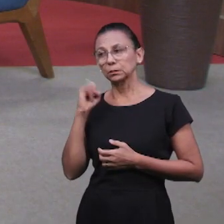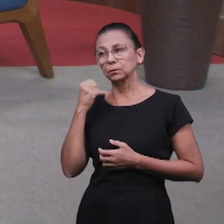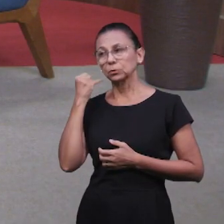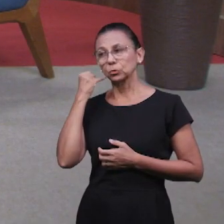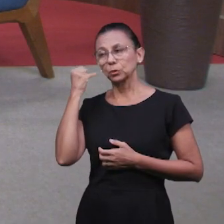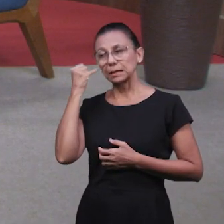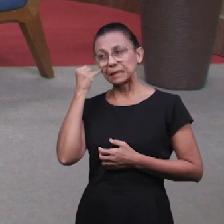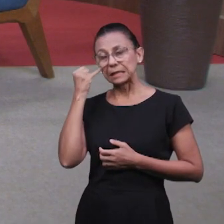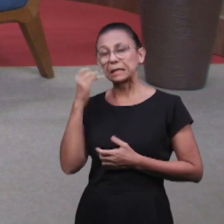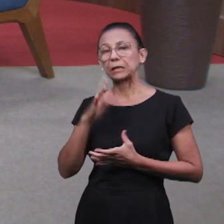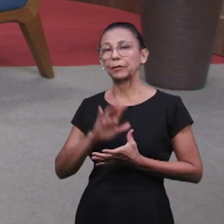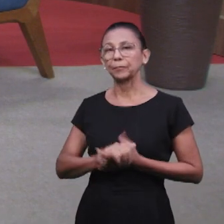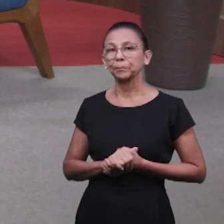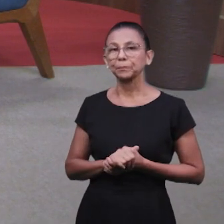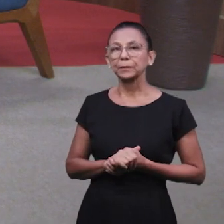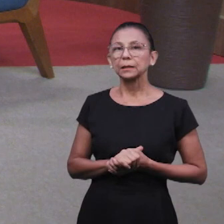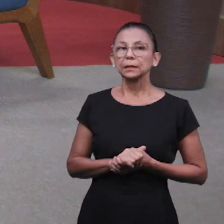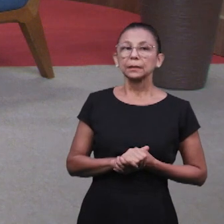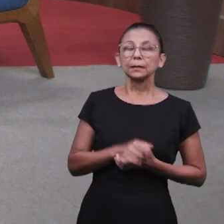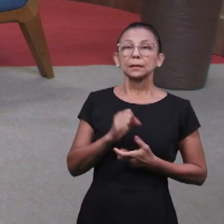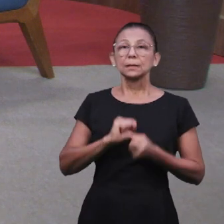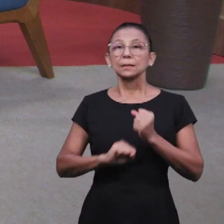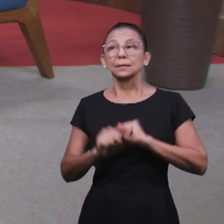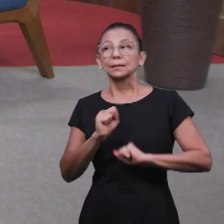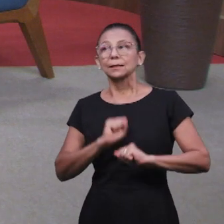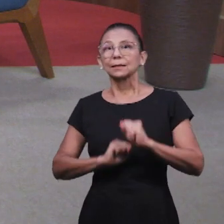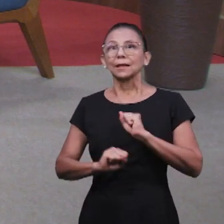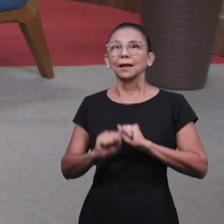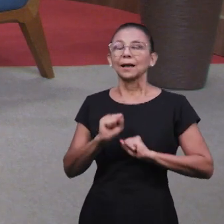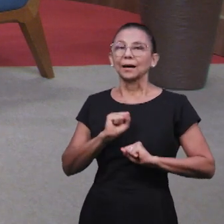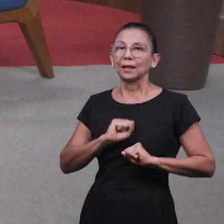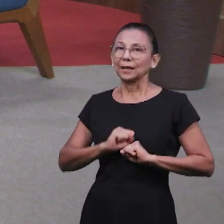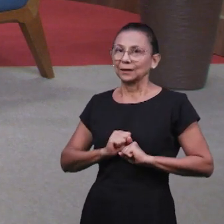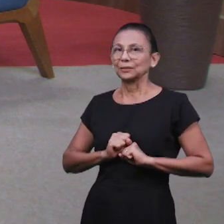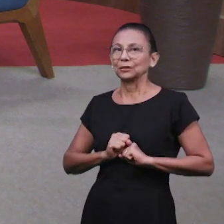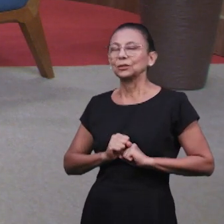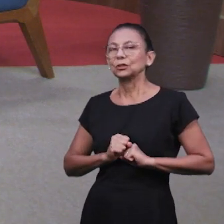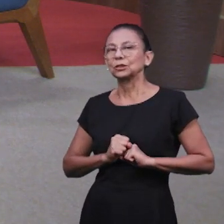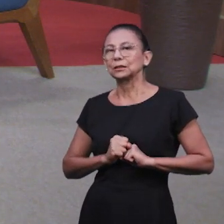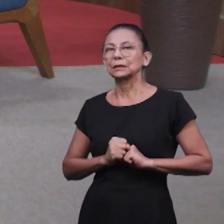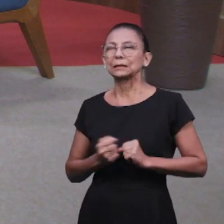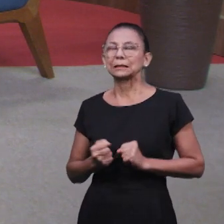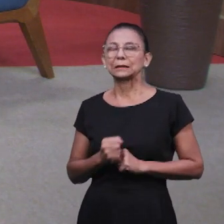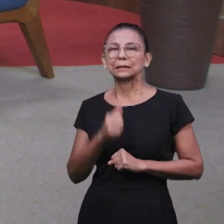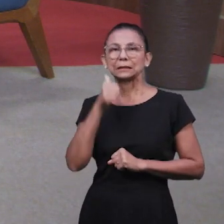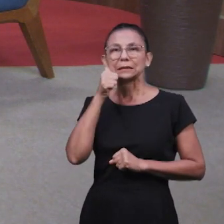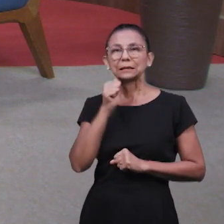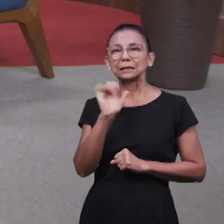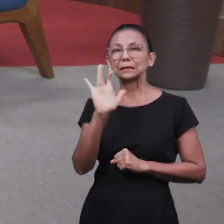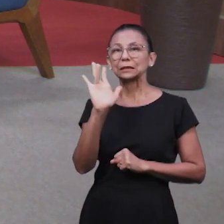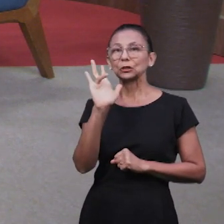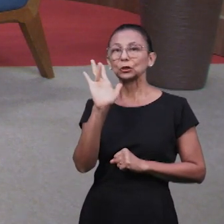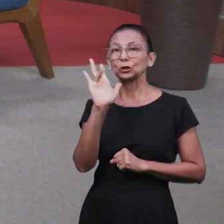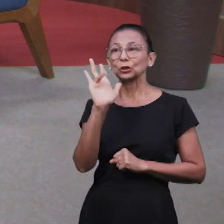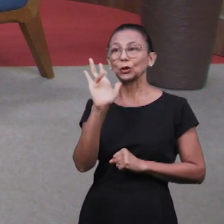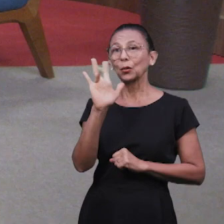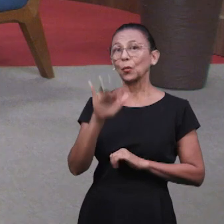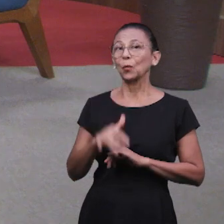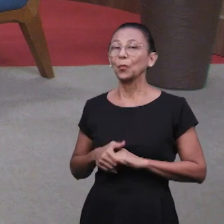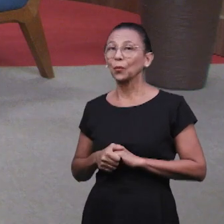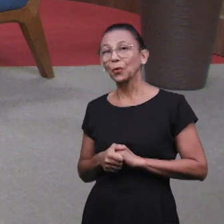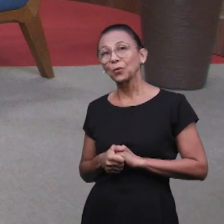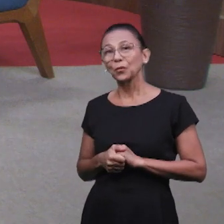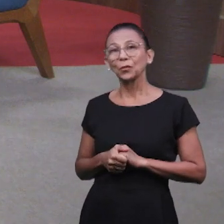Ocidente, a expectativa é pela chegada da noiva. A noiva costuma ser o personagem principal. Todo